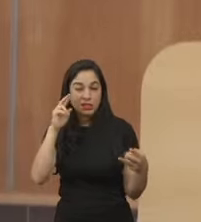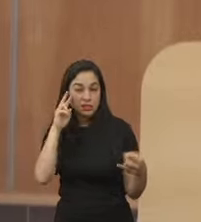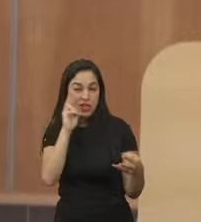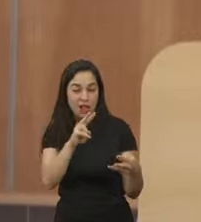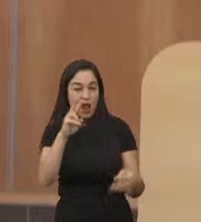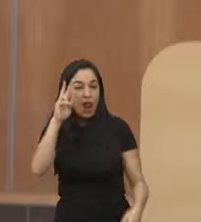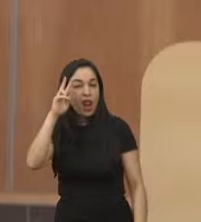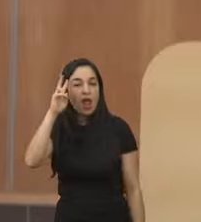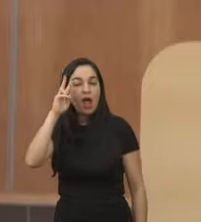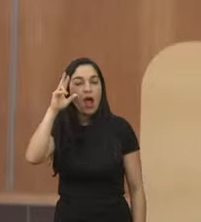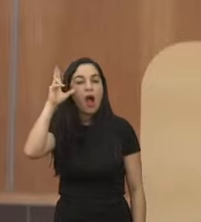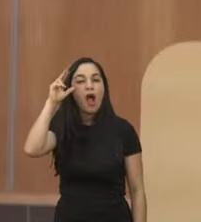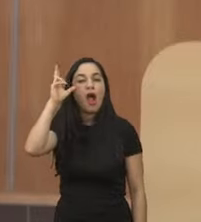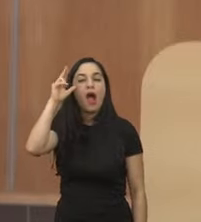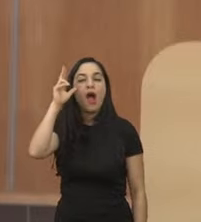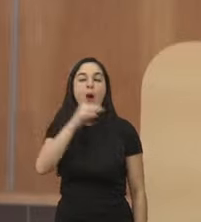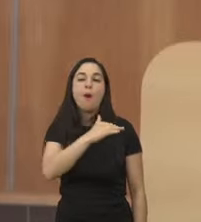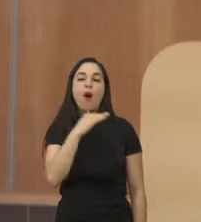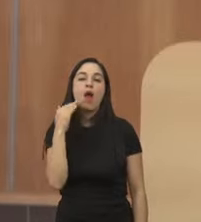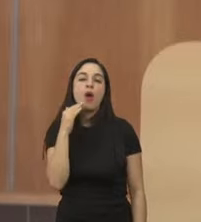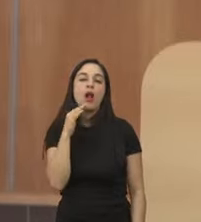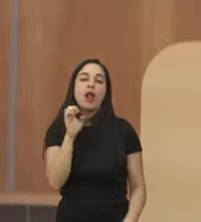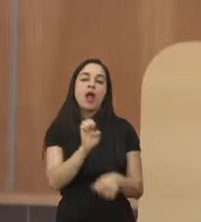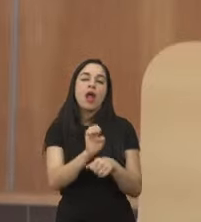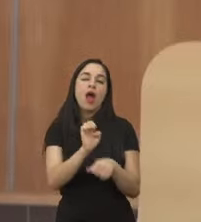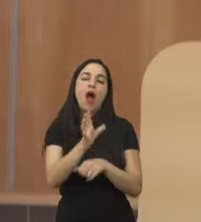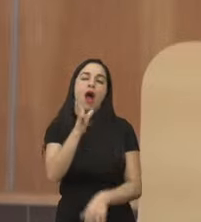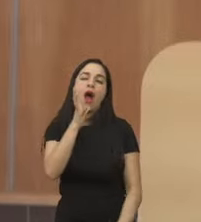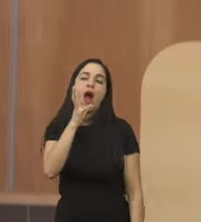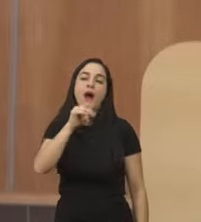ali na estrada do Campo Grande, com um tempão esperando para ser buscado, o corpo?